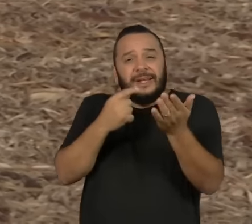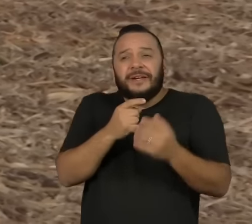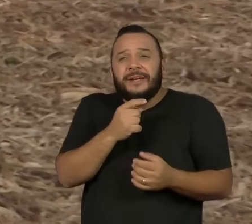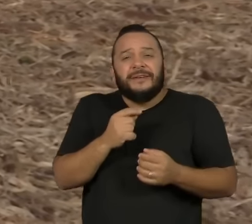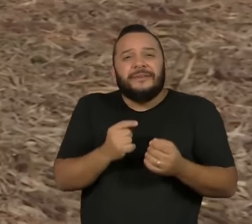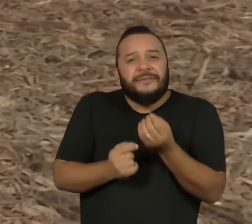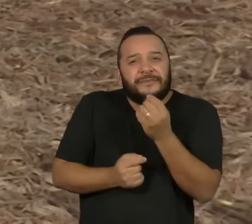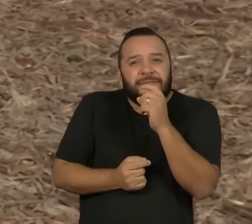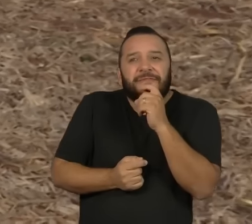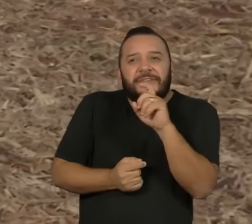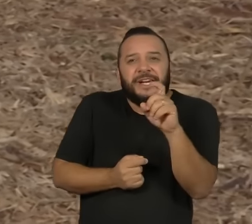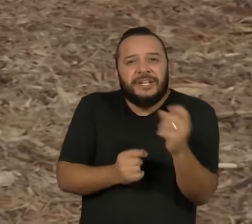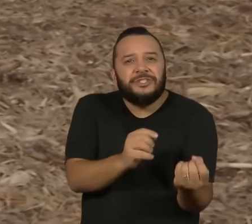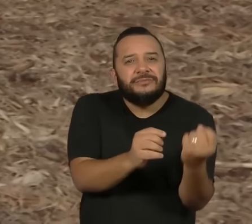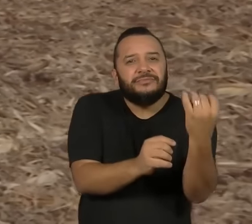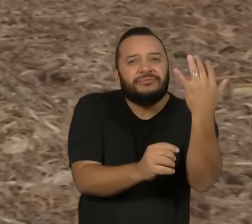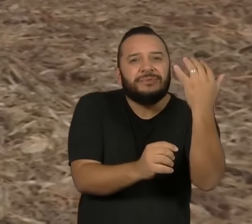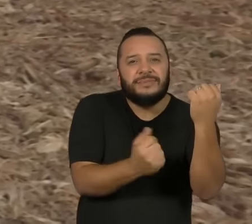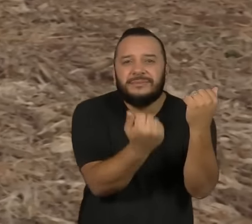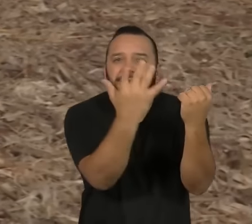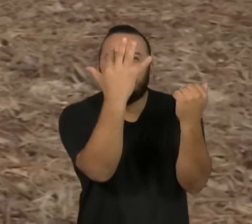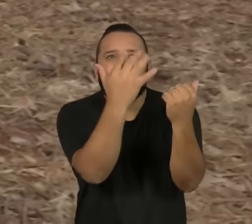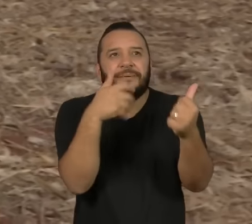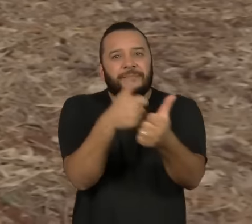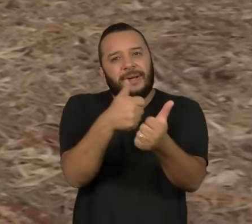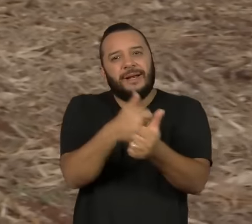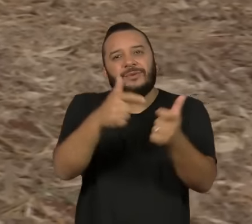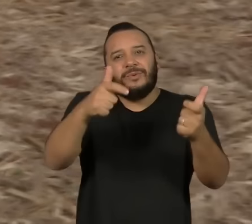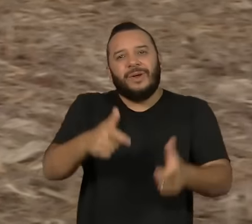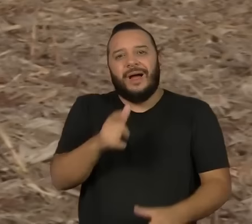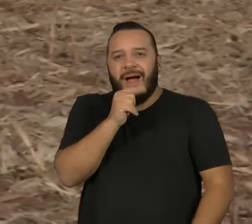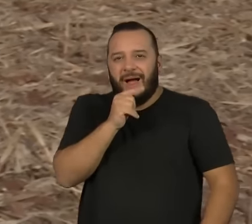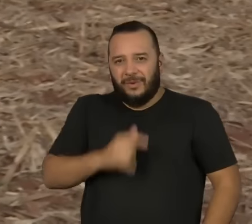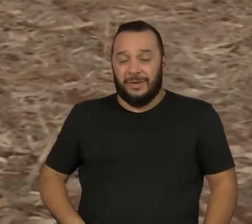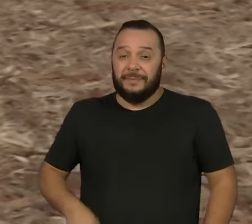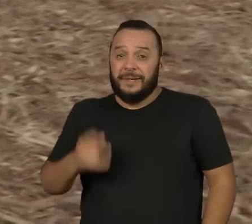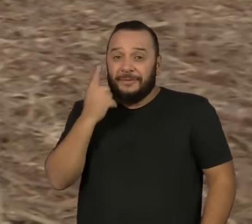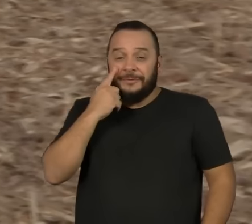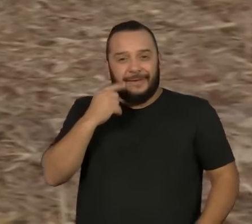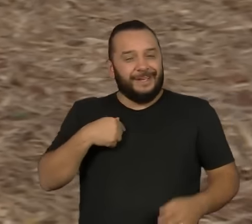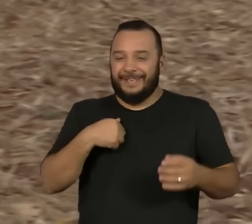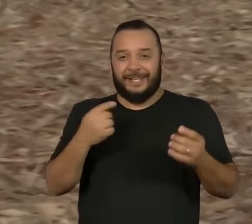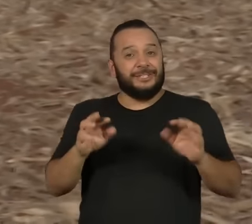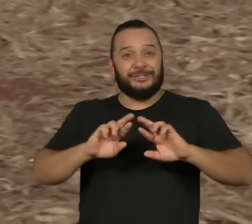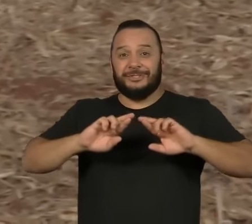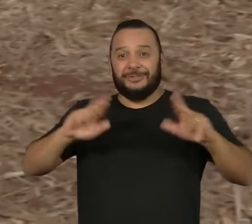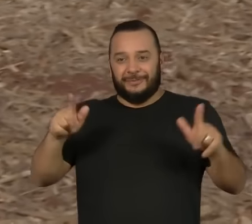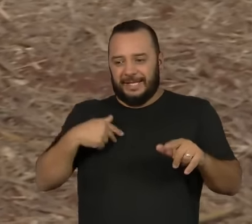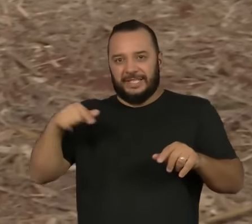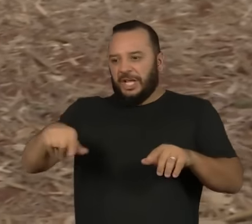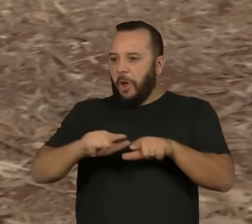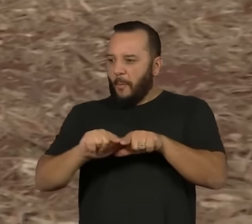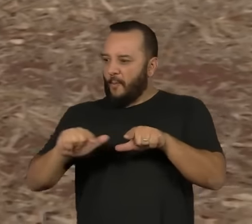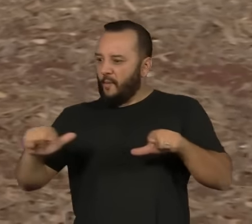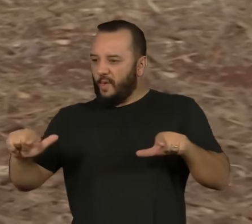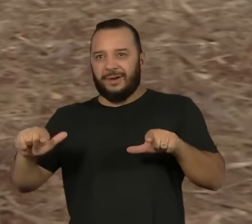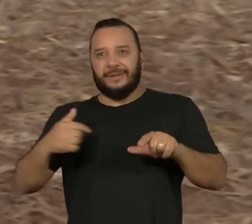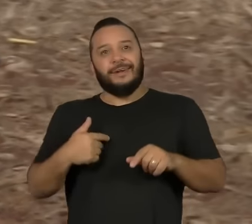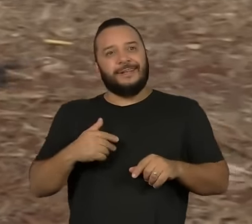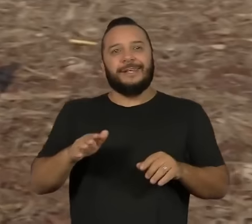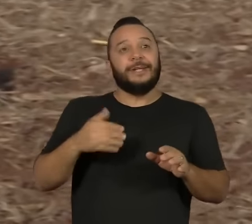que sobrou, assim onde tem os cursos d'água. Agora vê só o contraste que é uma propriedade que